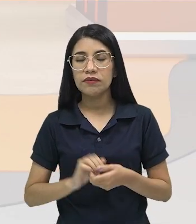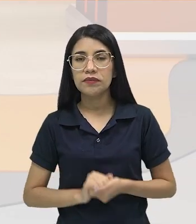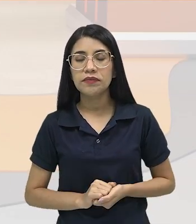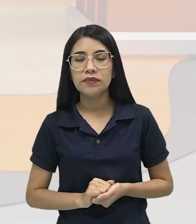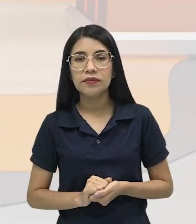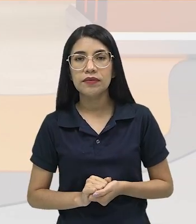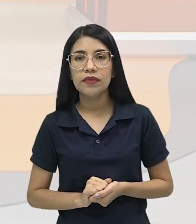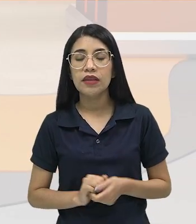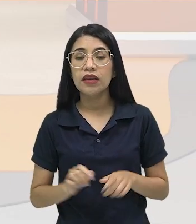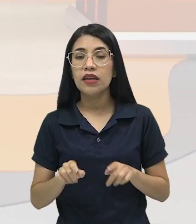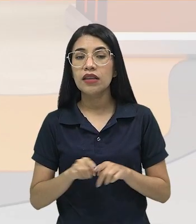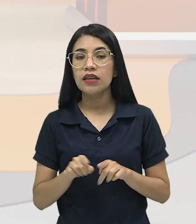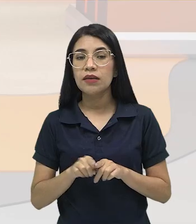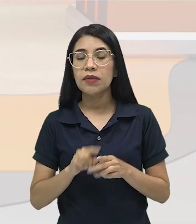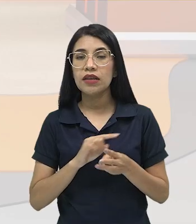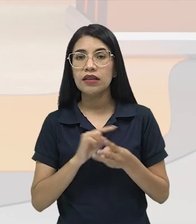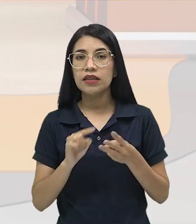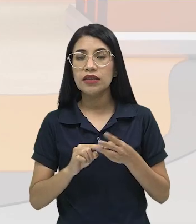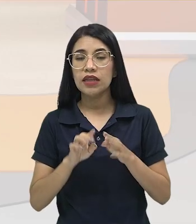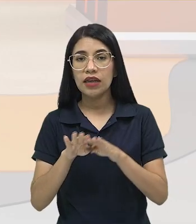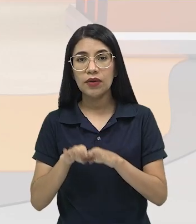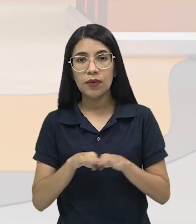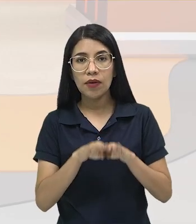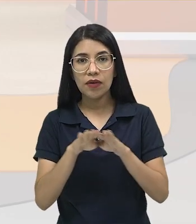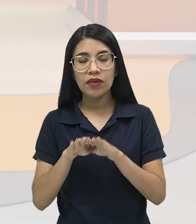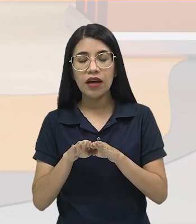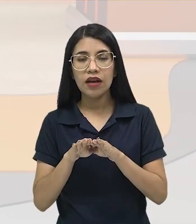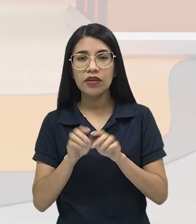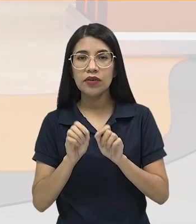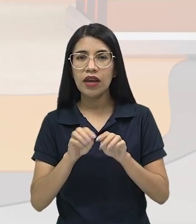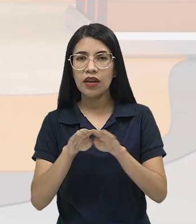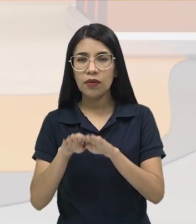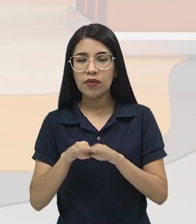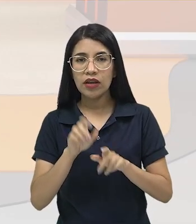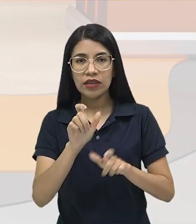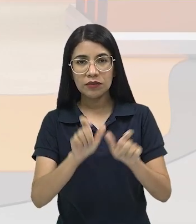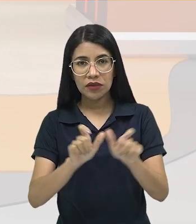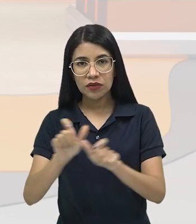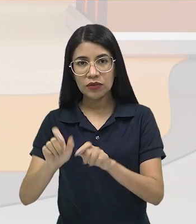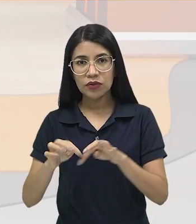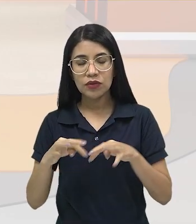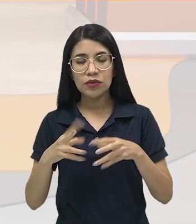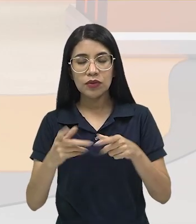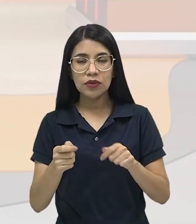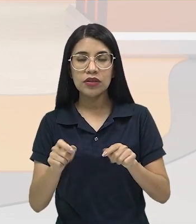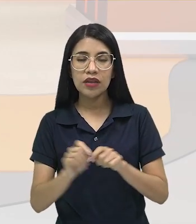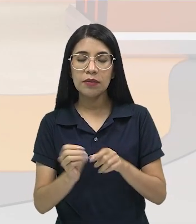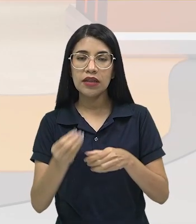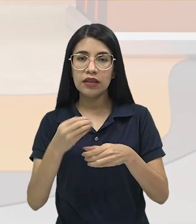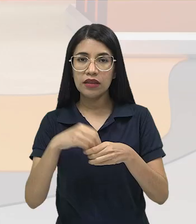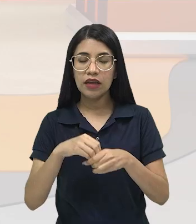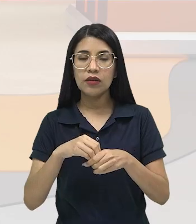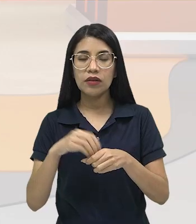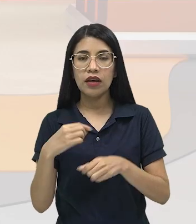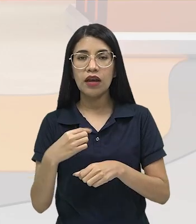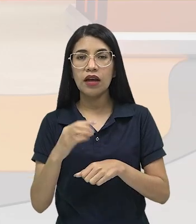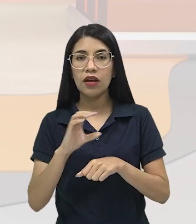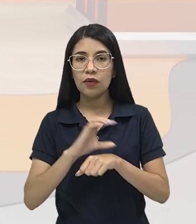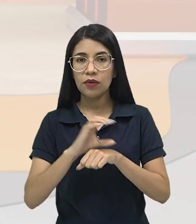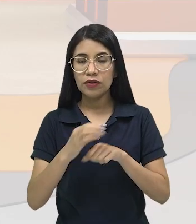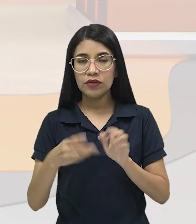forma. Além da questão de igualdade, lembra do princípio da isonomia que existe também dentro da